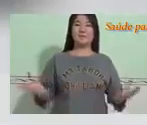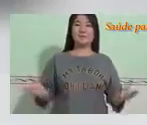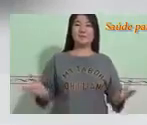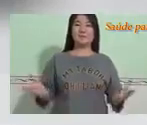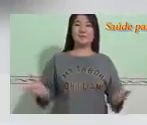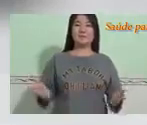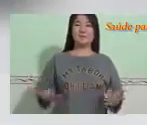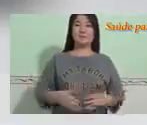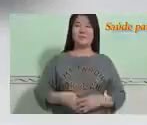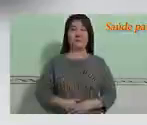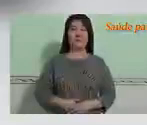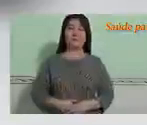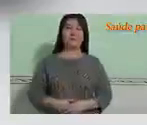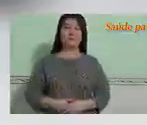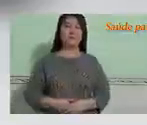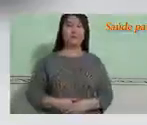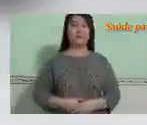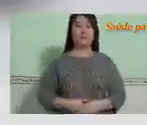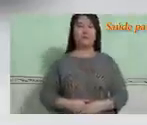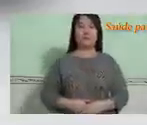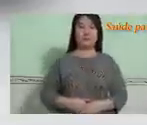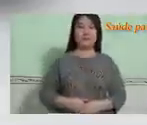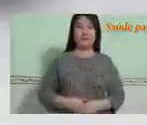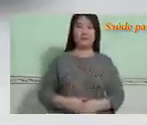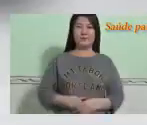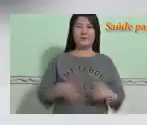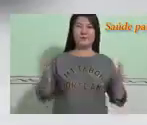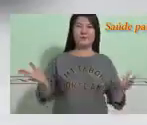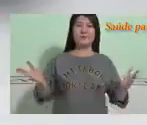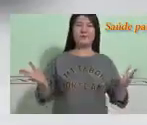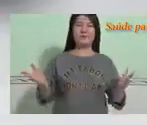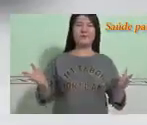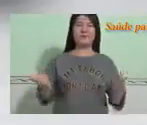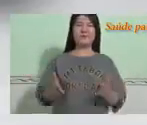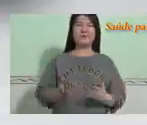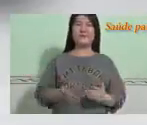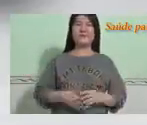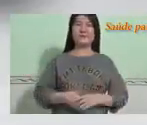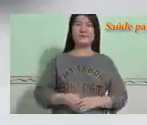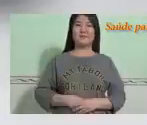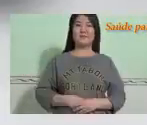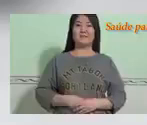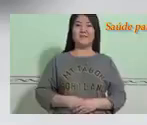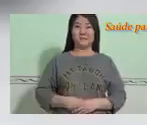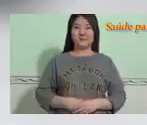RIOSTLOMNOS 30 dias para que o vírus torne-se detectável através de exames laboratoriais.